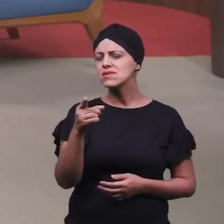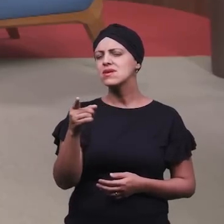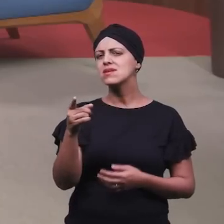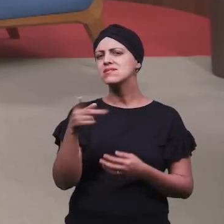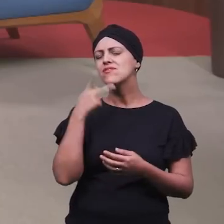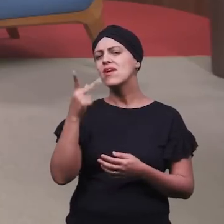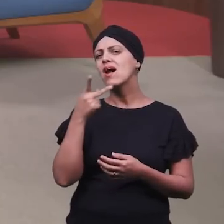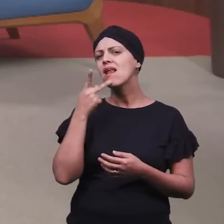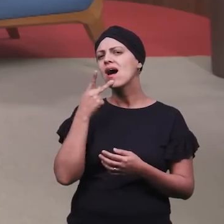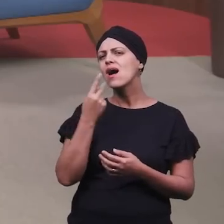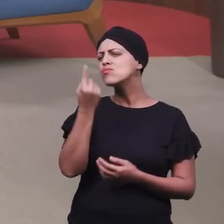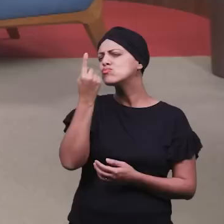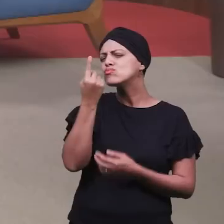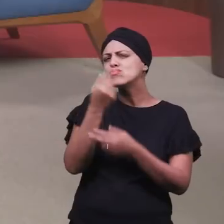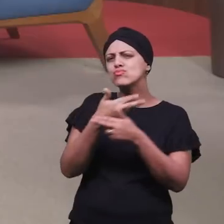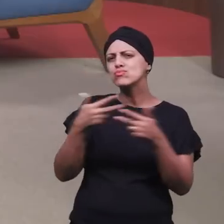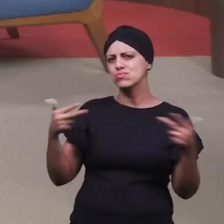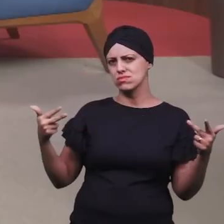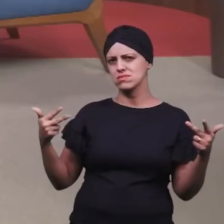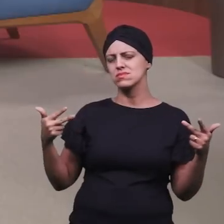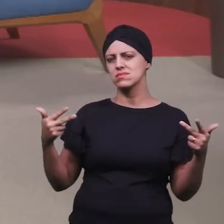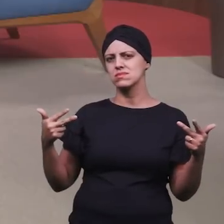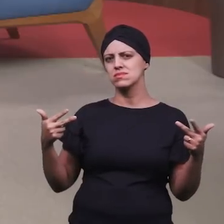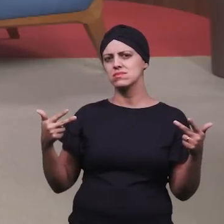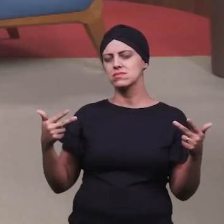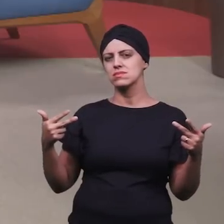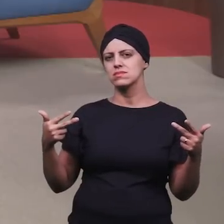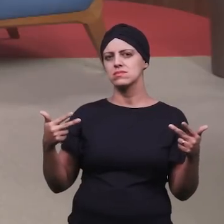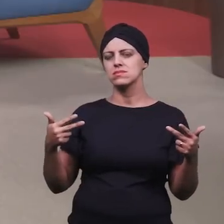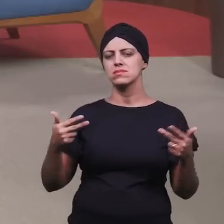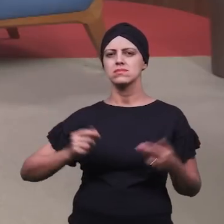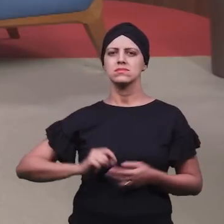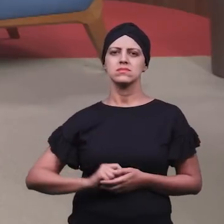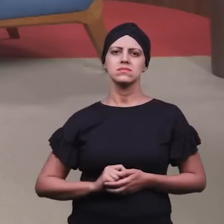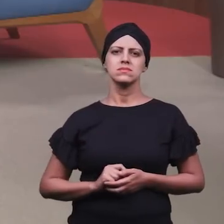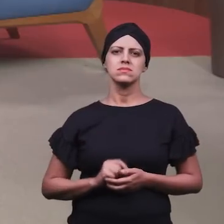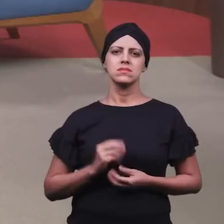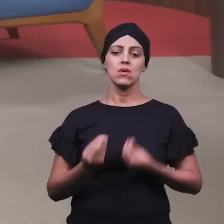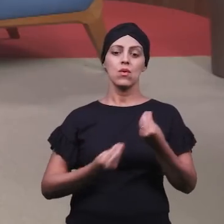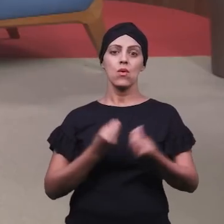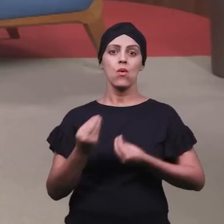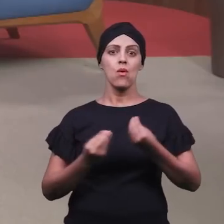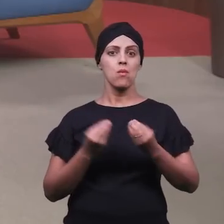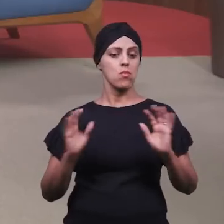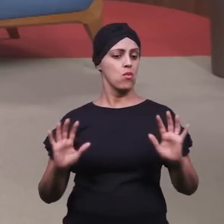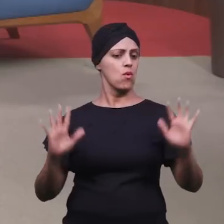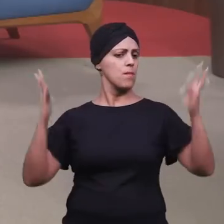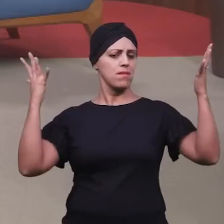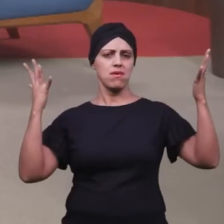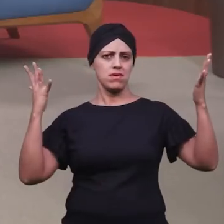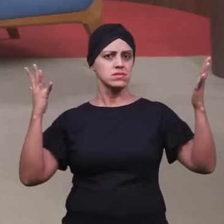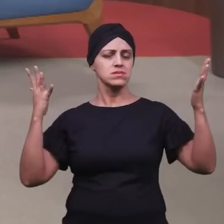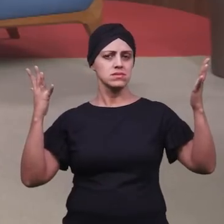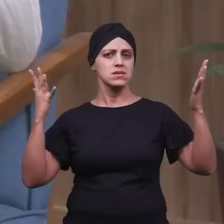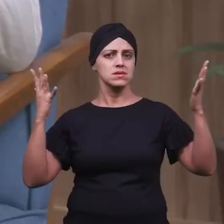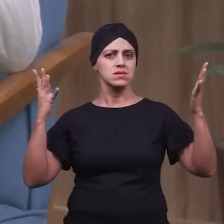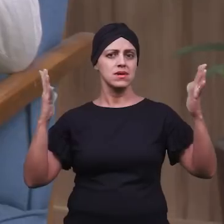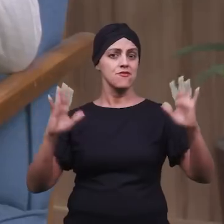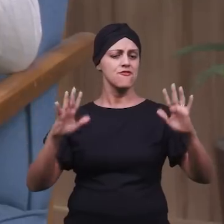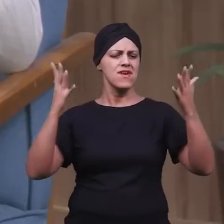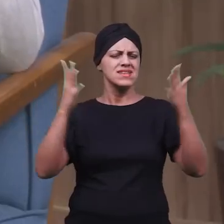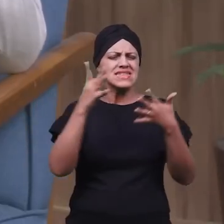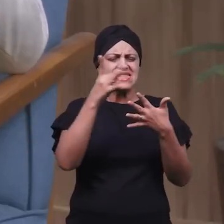vocês falassem sobre um detalhe, um desses detalhes da comemoração. Foi uma festa